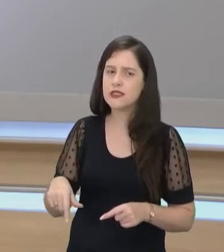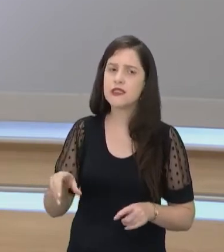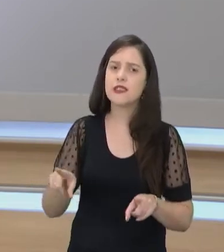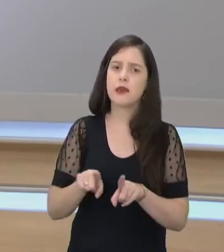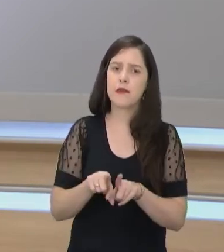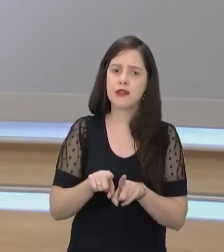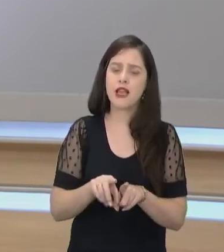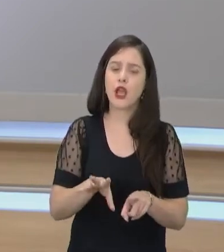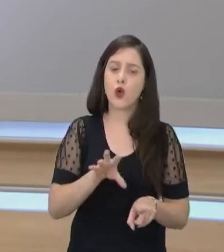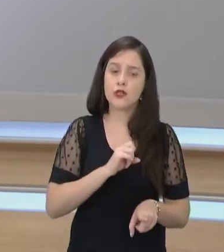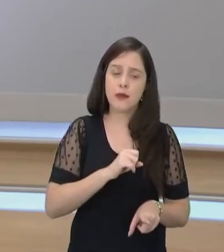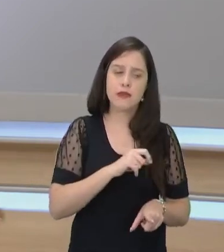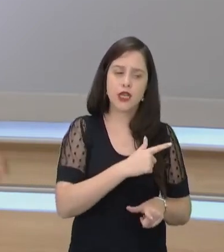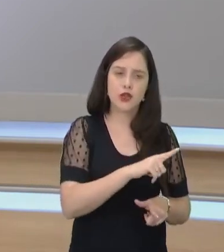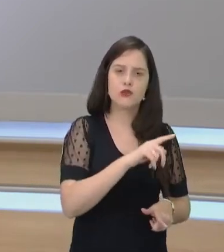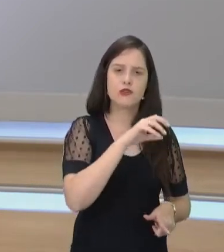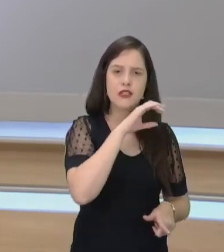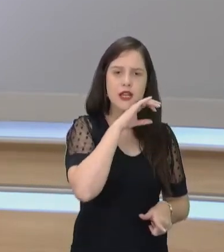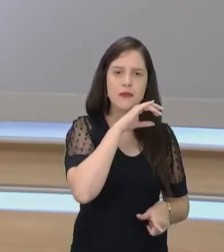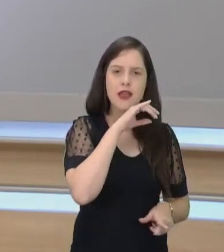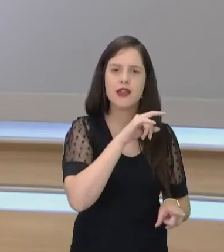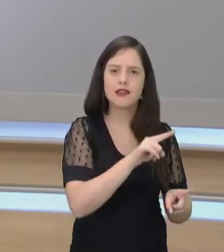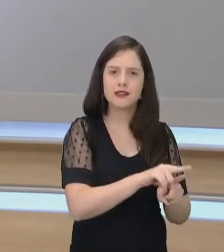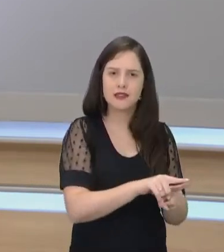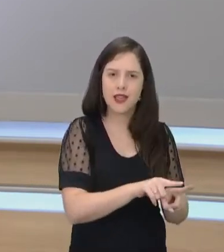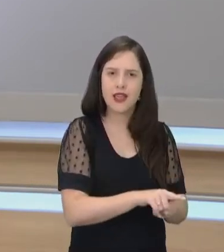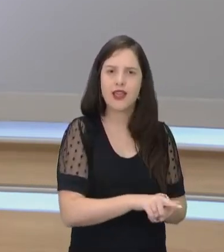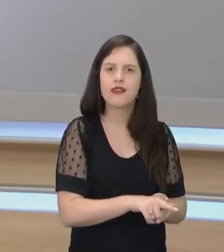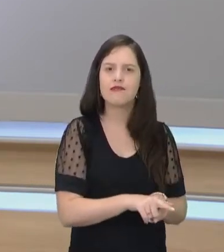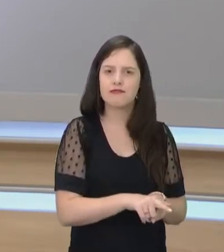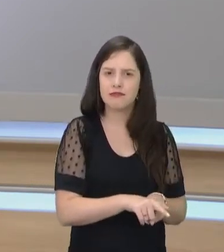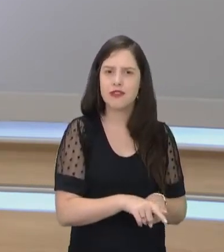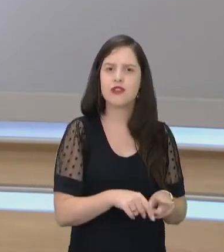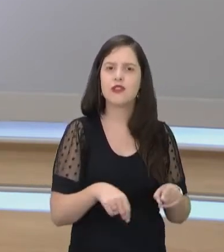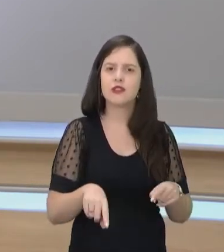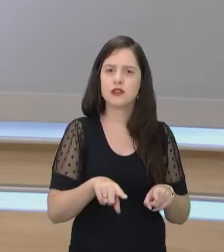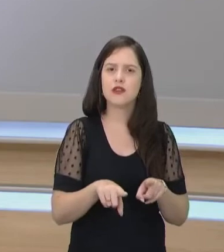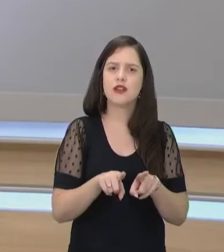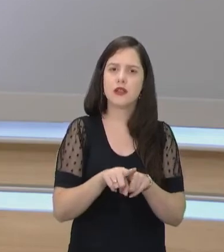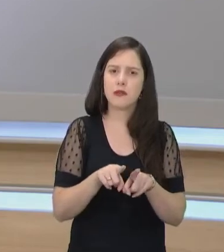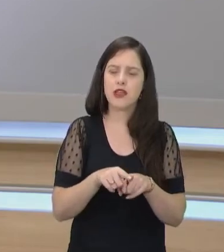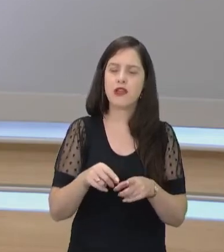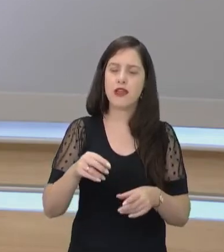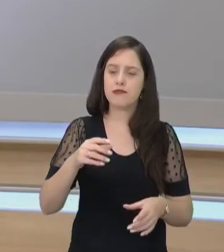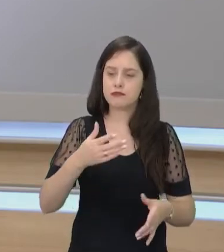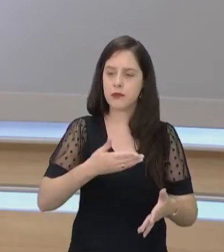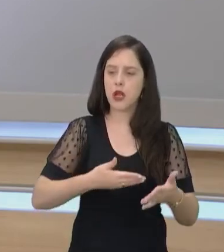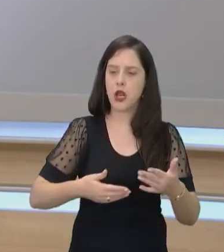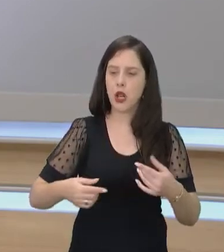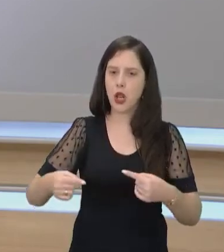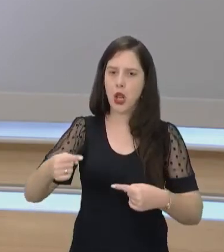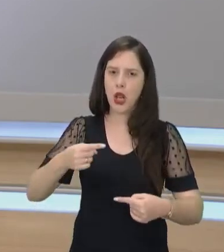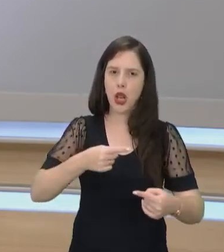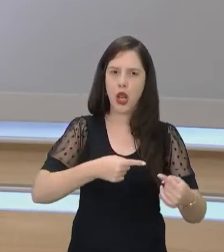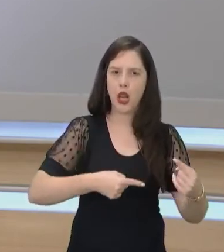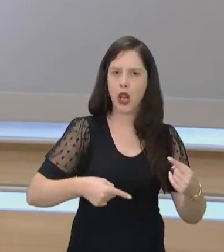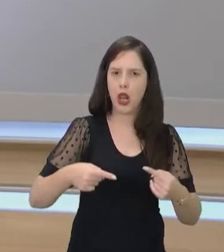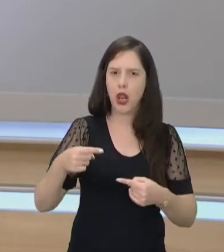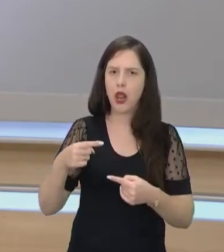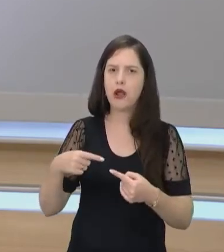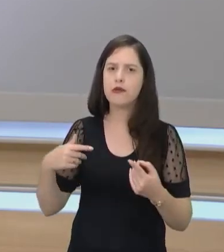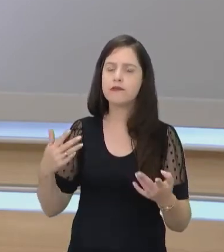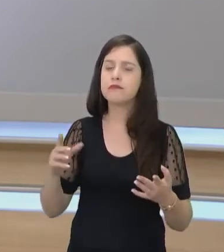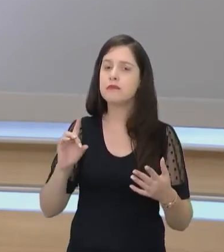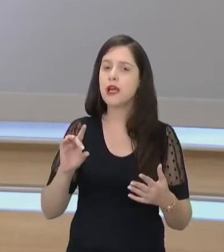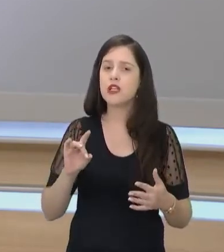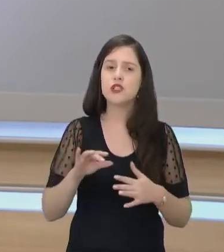esses animais, eles vão contaminar a gente, porque eles também vão circular. Então, o fato, né, não é só a questão